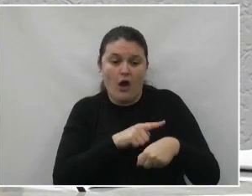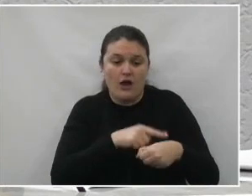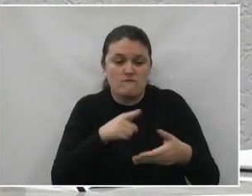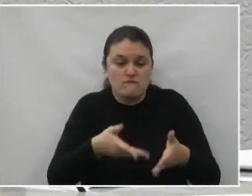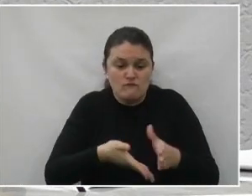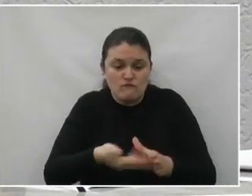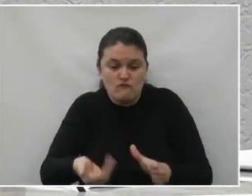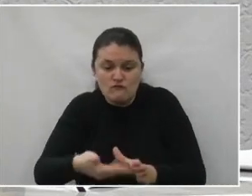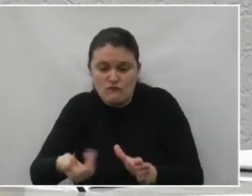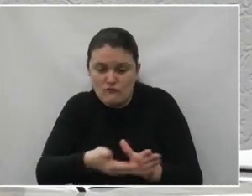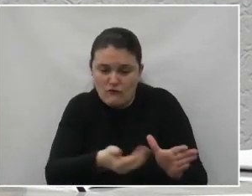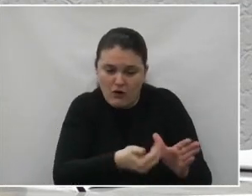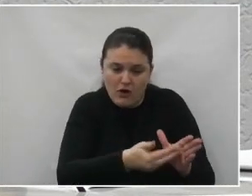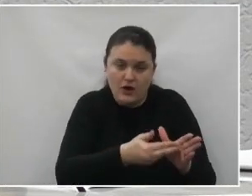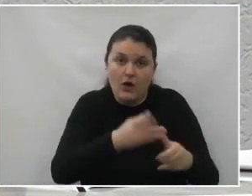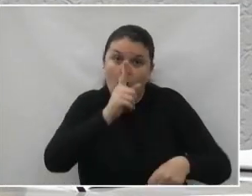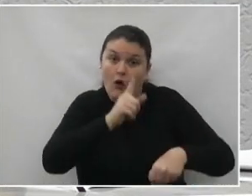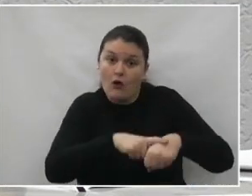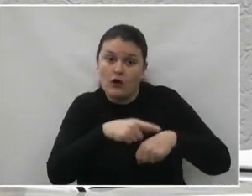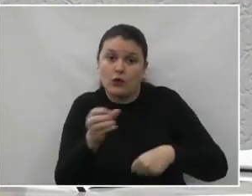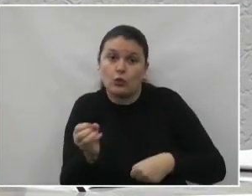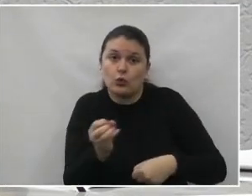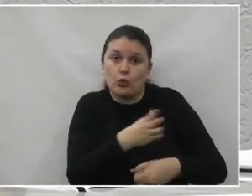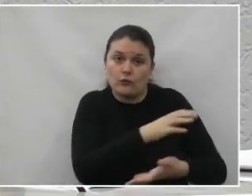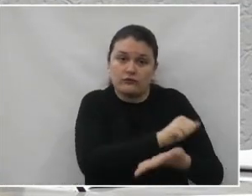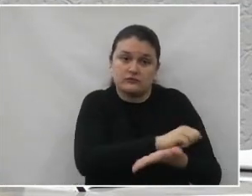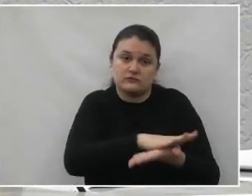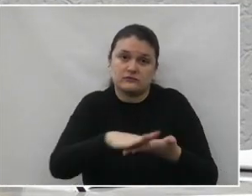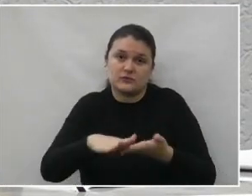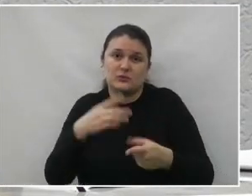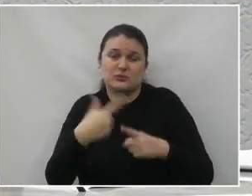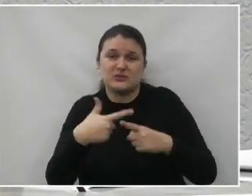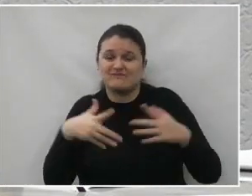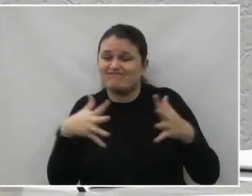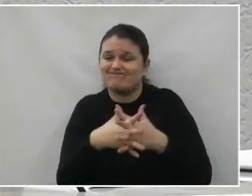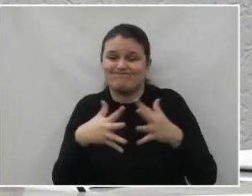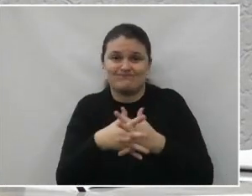a nova, trazendo assim menos transtornos aos munícipes.